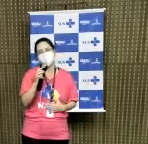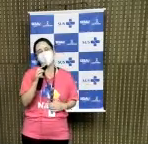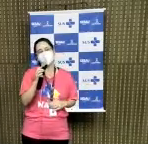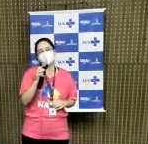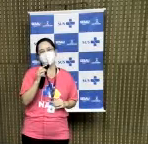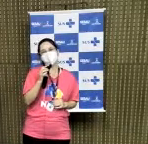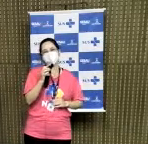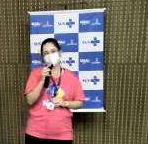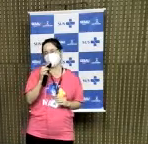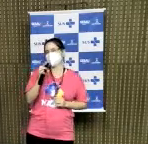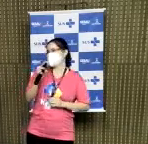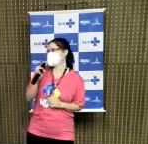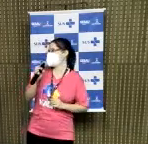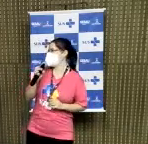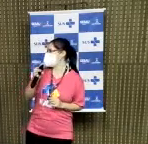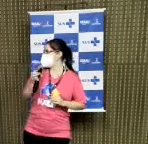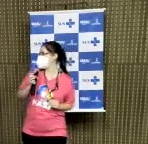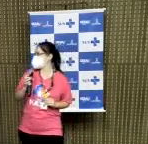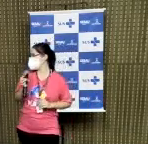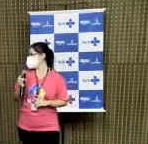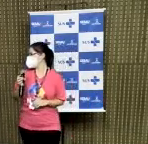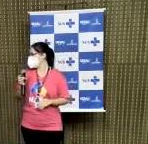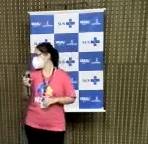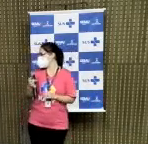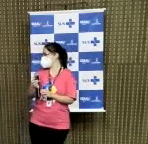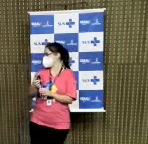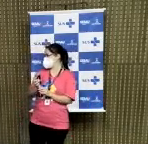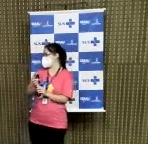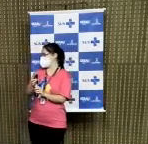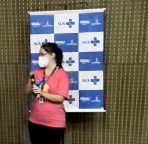possível, certo? E por enquanto é isso.